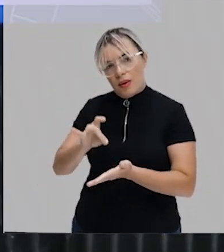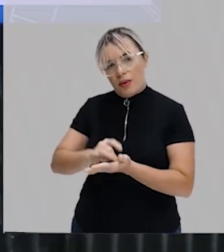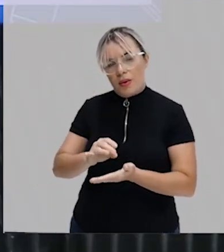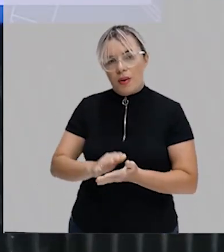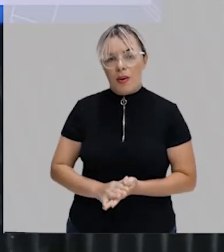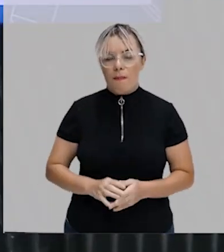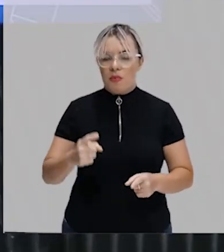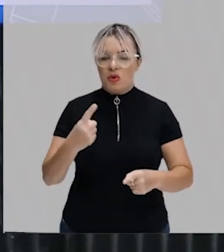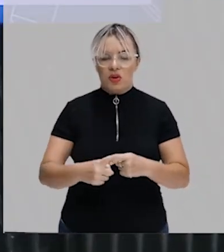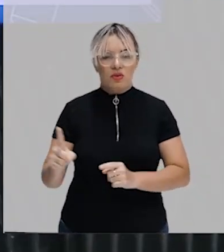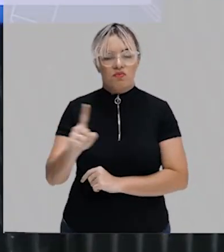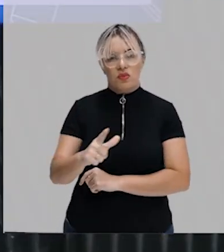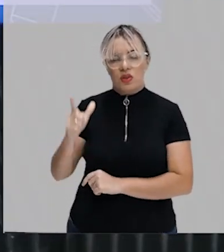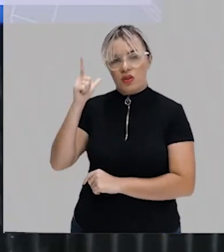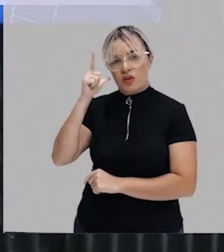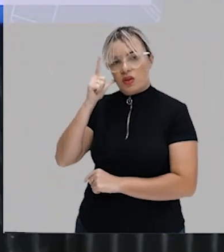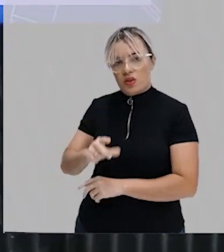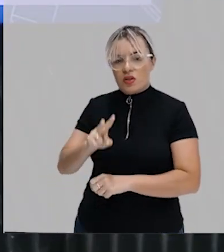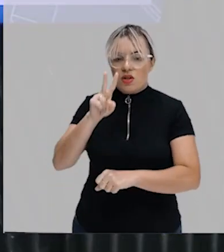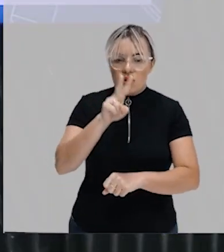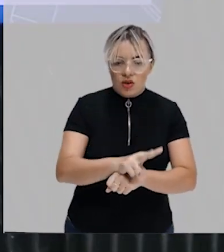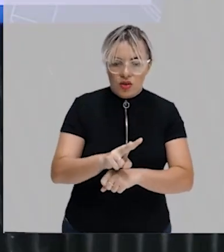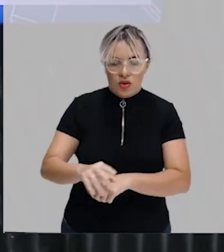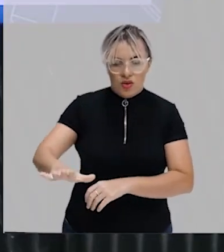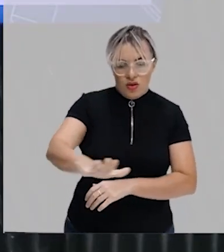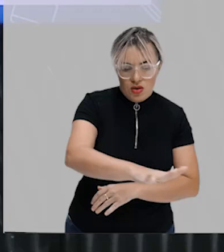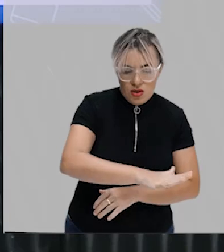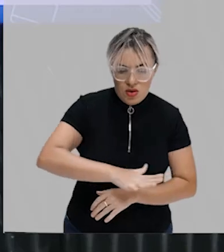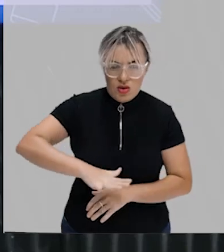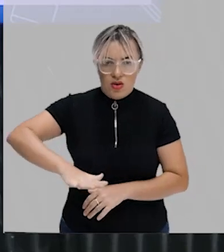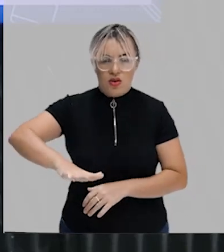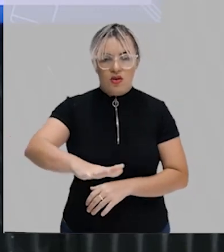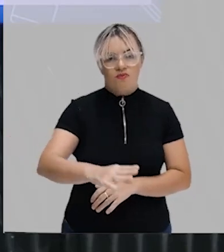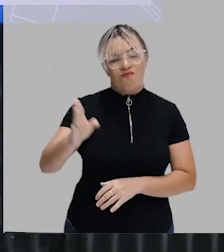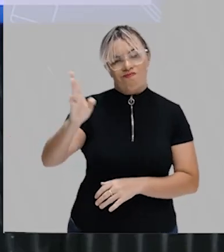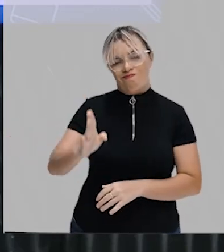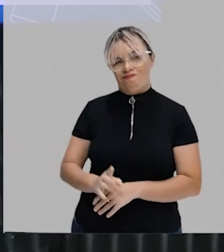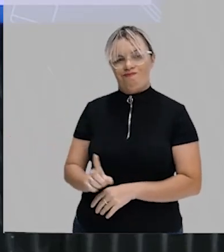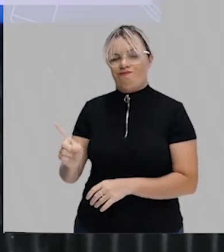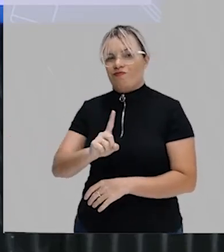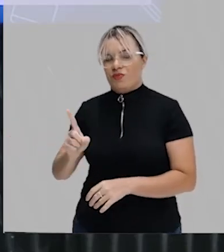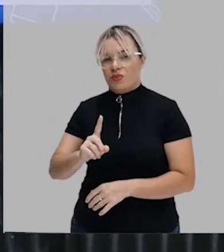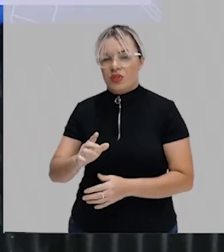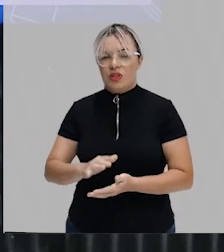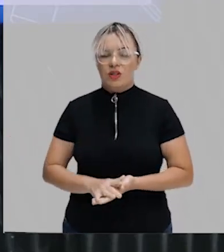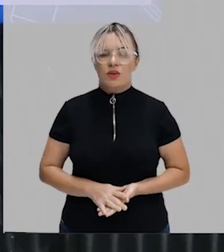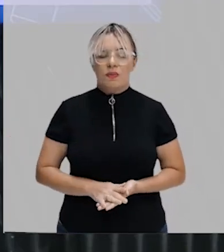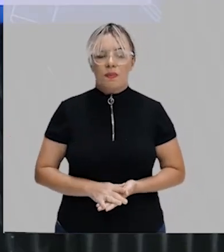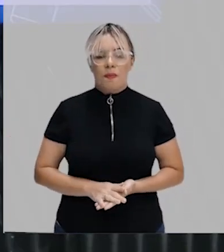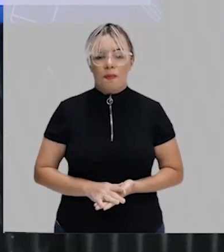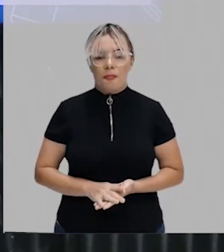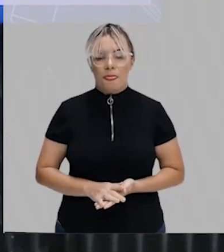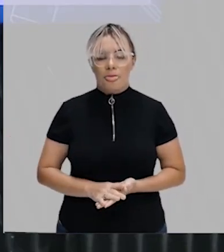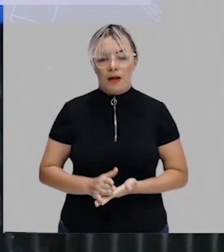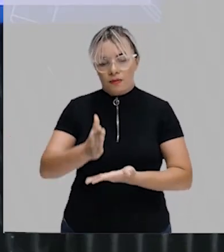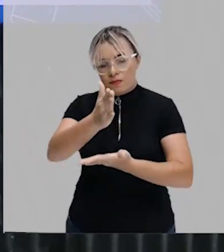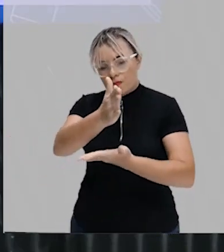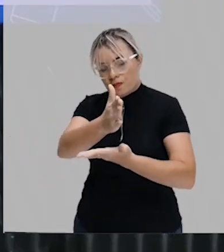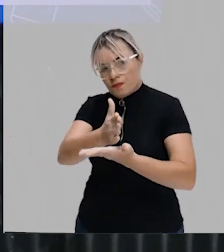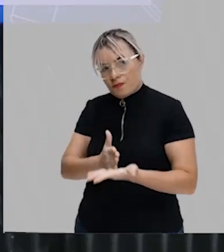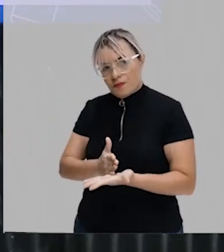guardar ou resguardar o nosso território, um pedaço desse